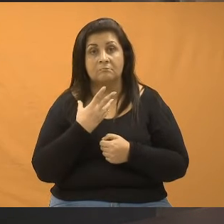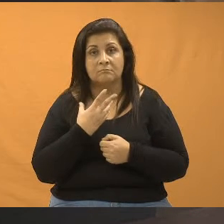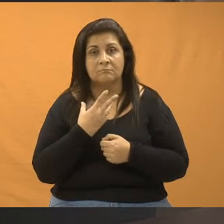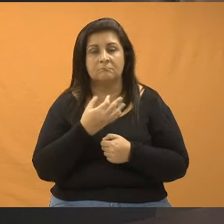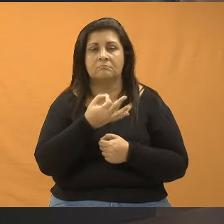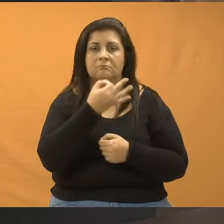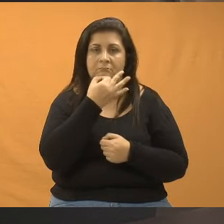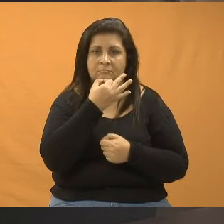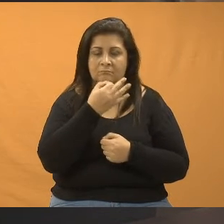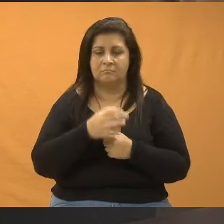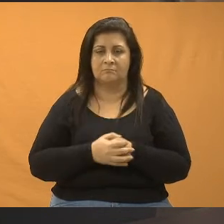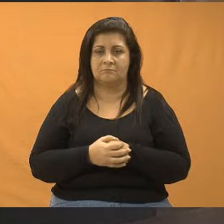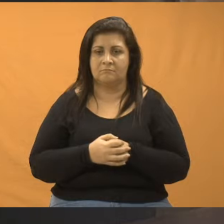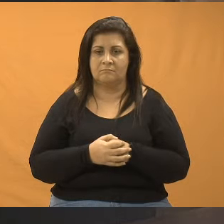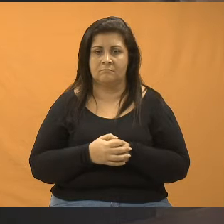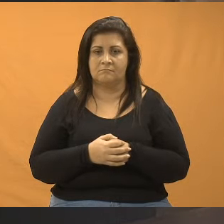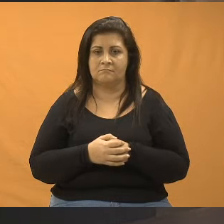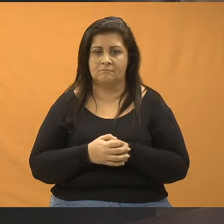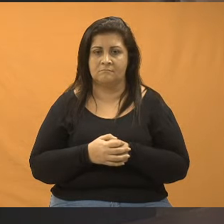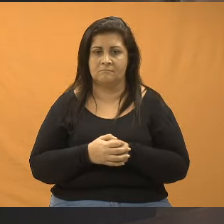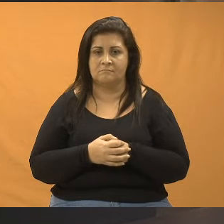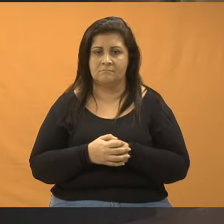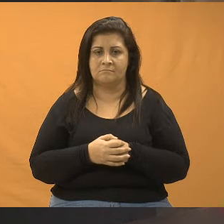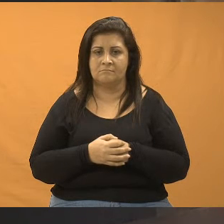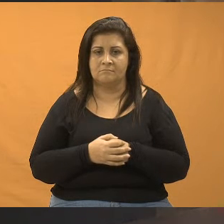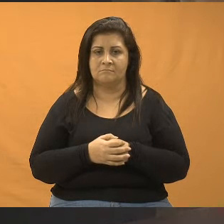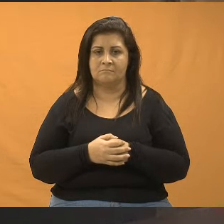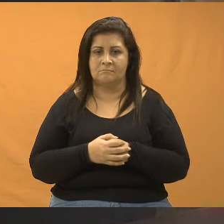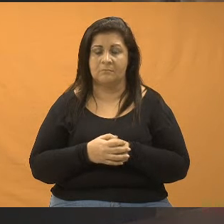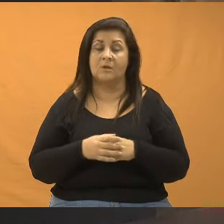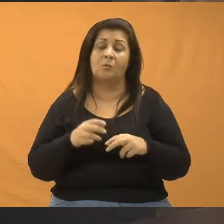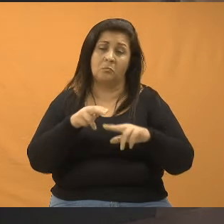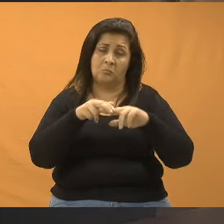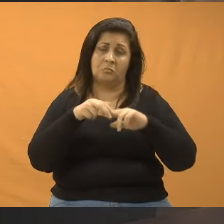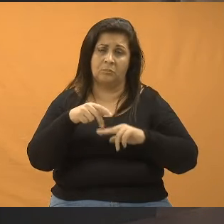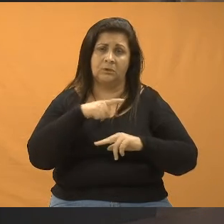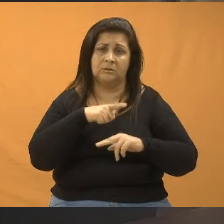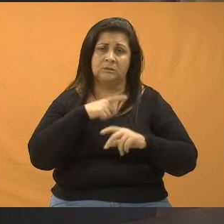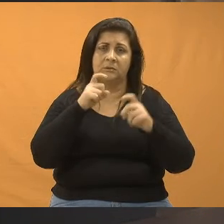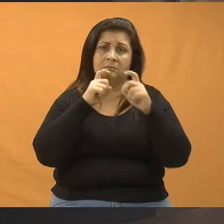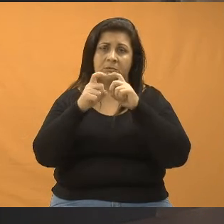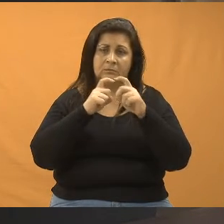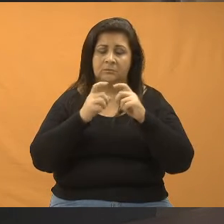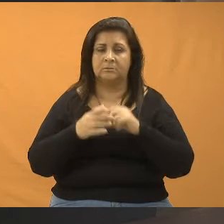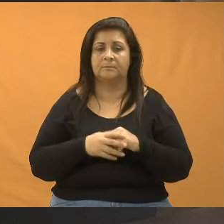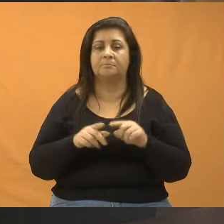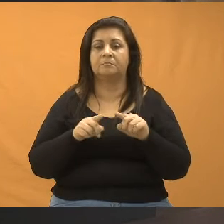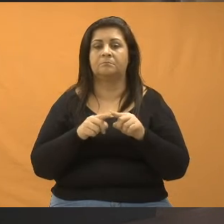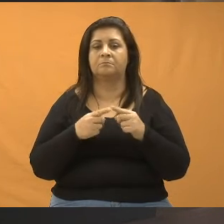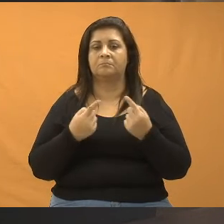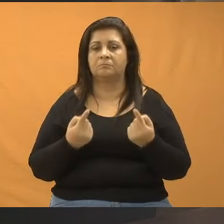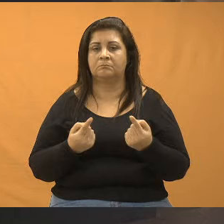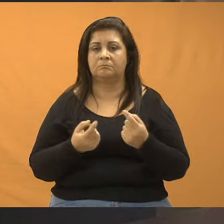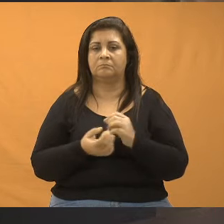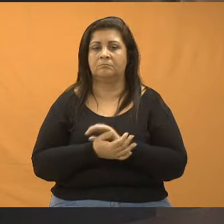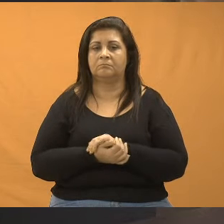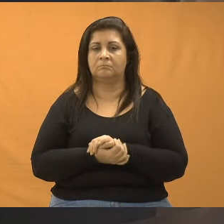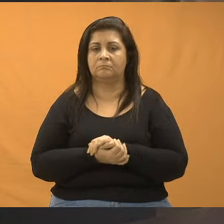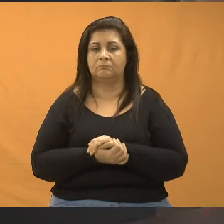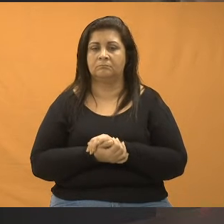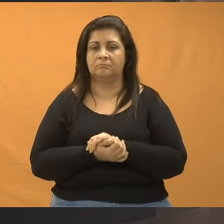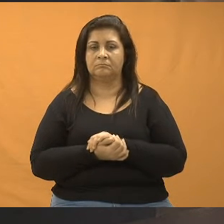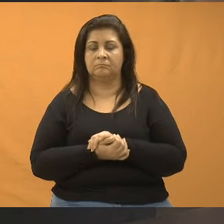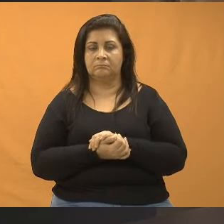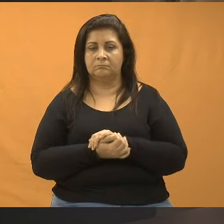bem-vindas. A gente não está negando as soluções, justamente para isso que são as audiências, não é? Mas que sejam feitas assim, de uma